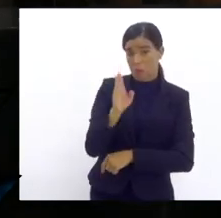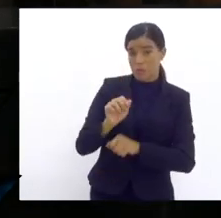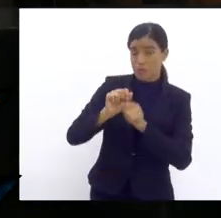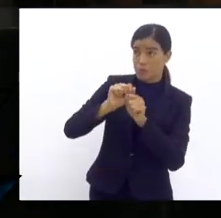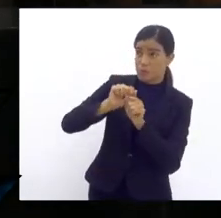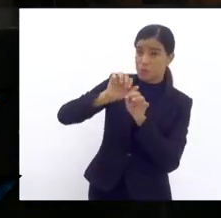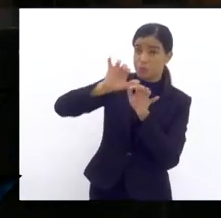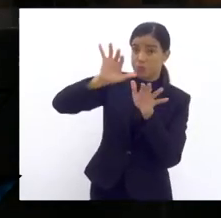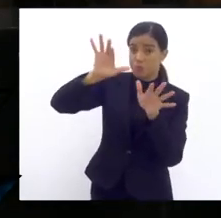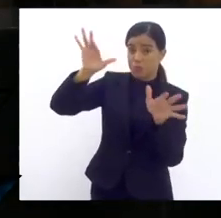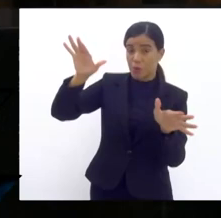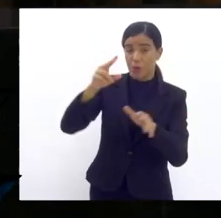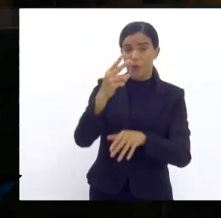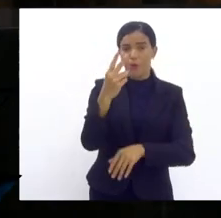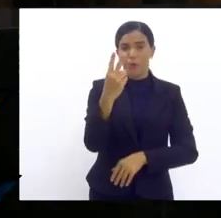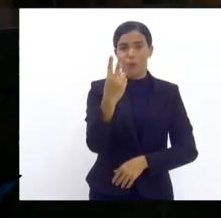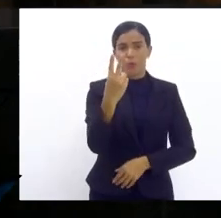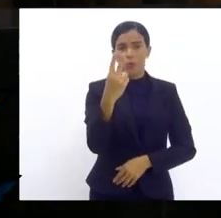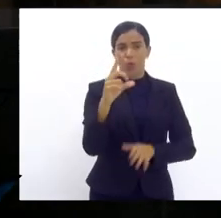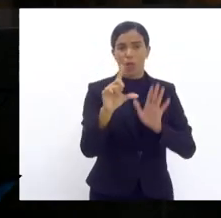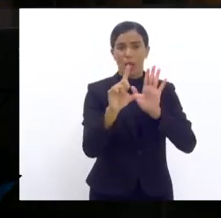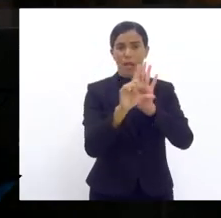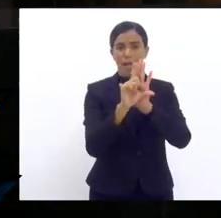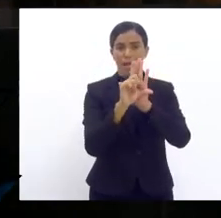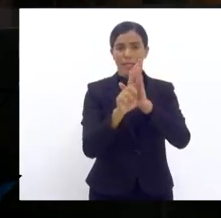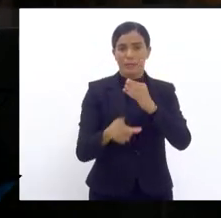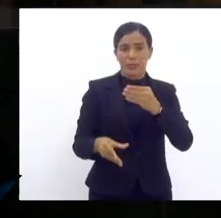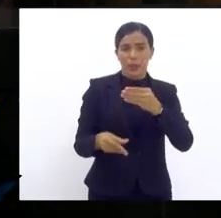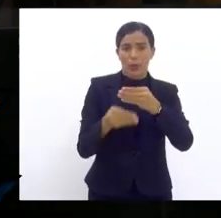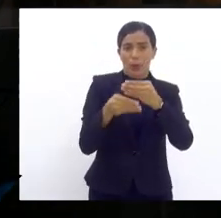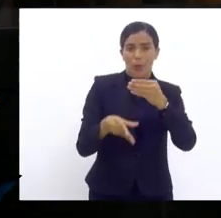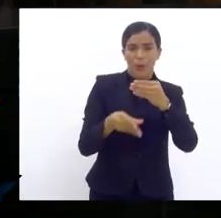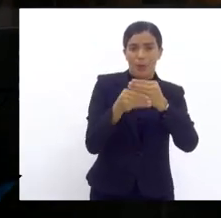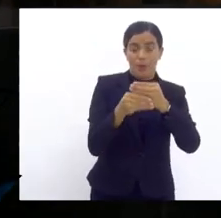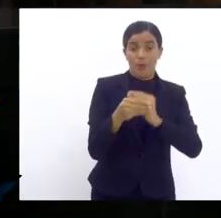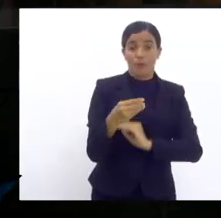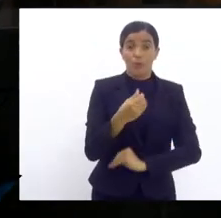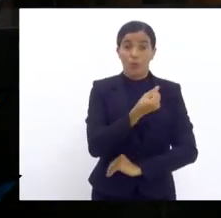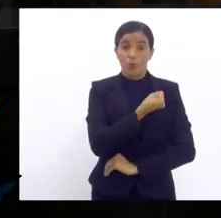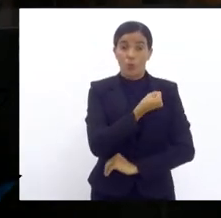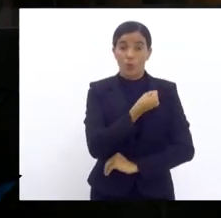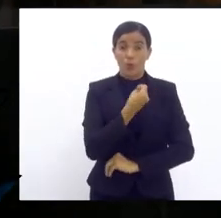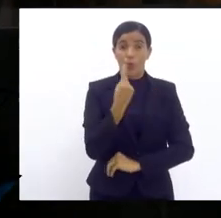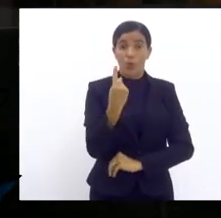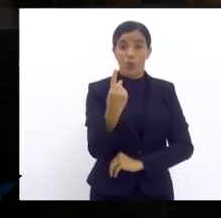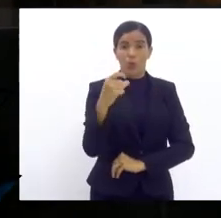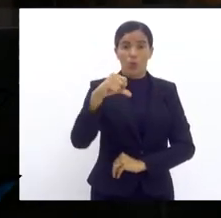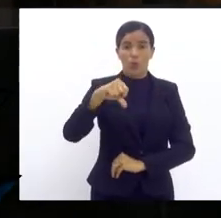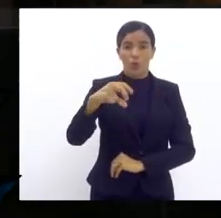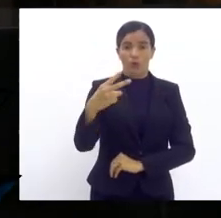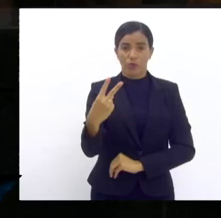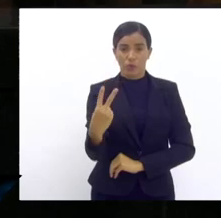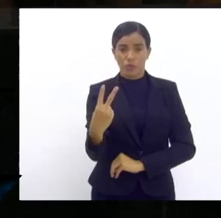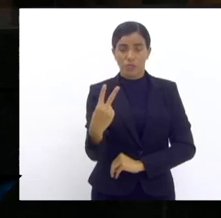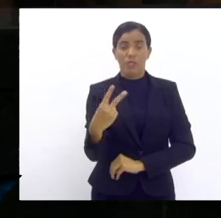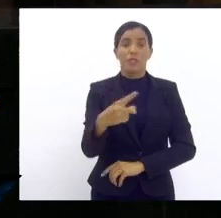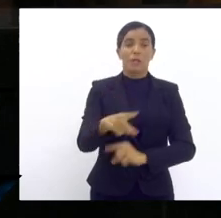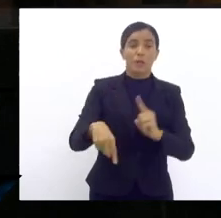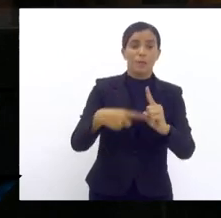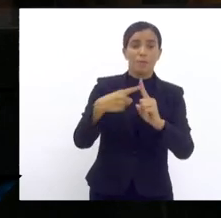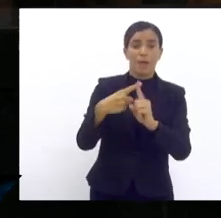duas leis complementares federais a 192 e a